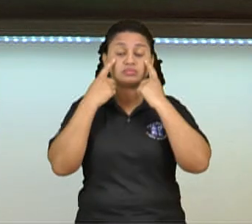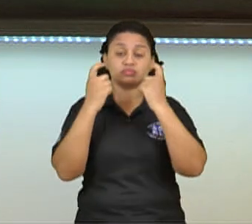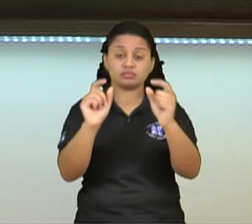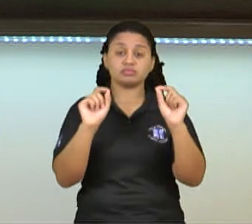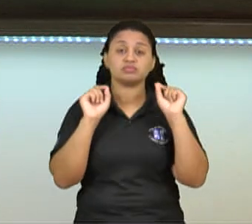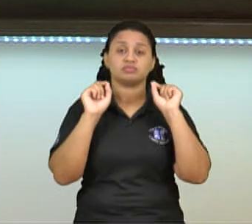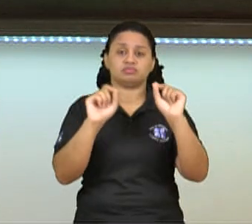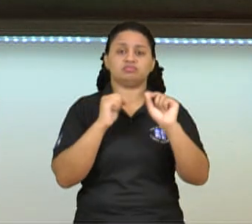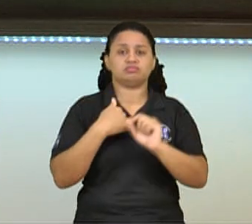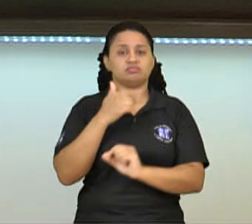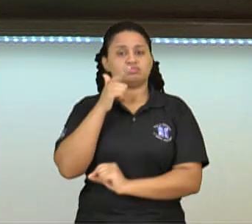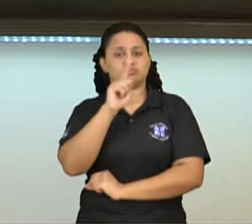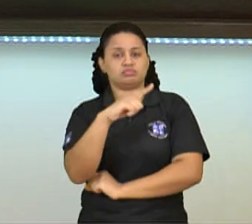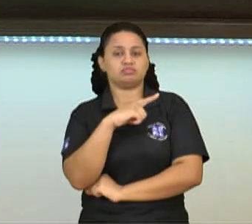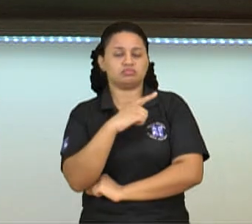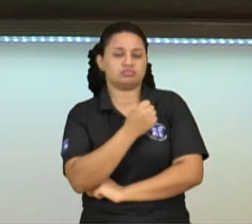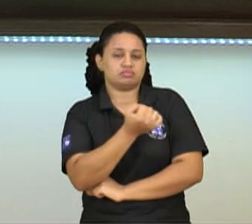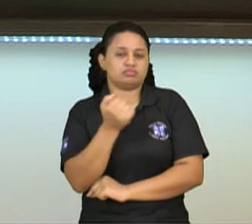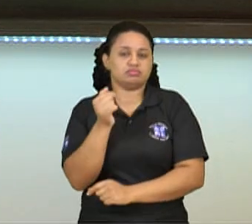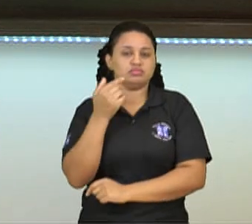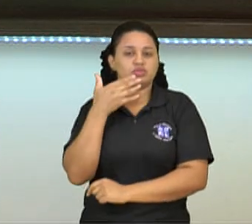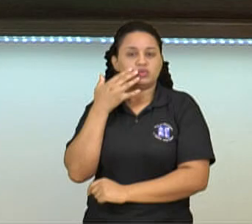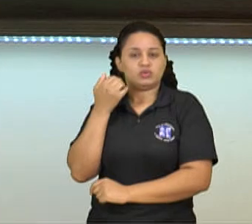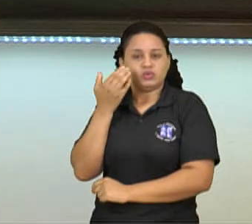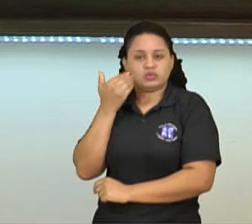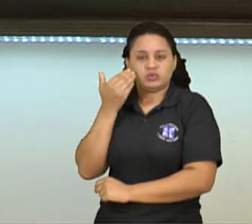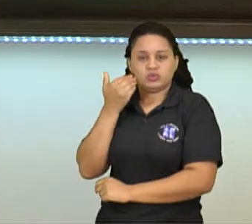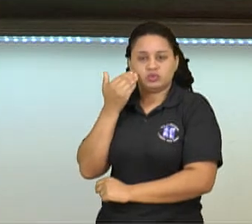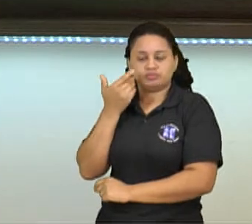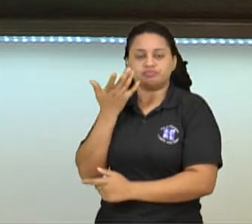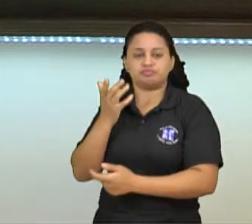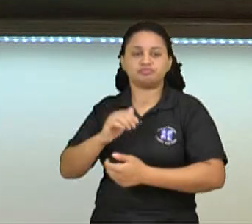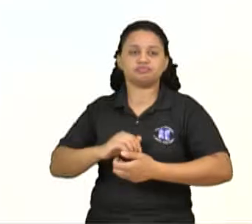era eles obterem algum ganho com tudo isso.